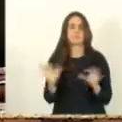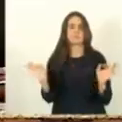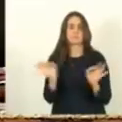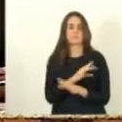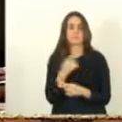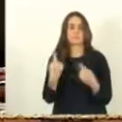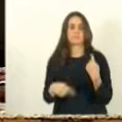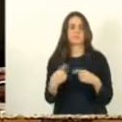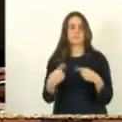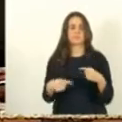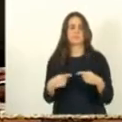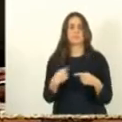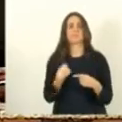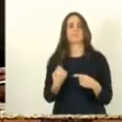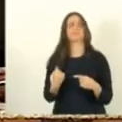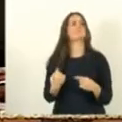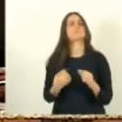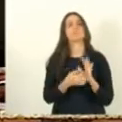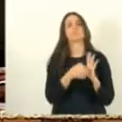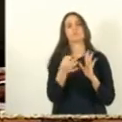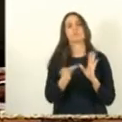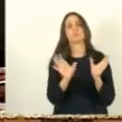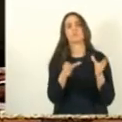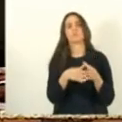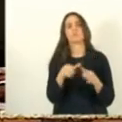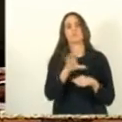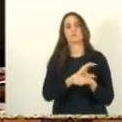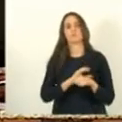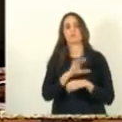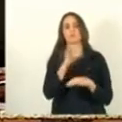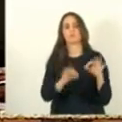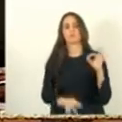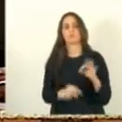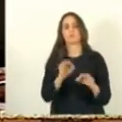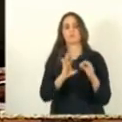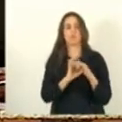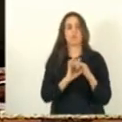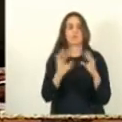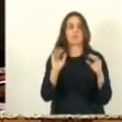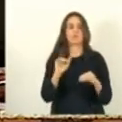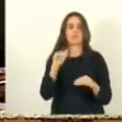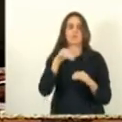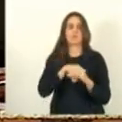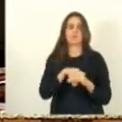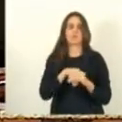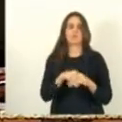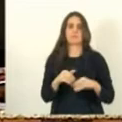a discussão, vamos colocar o parecer da Comissão de Constituição e Justiça em